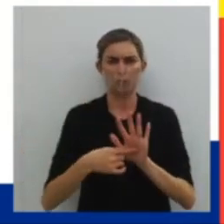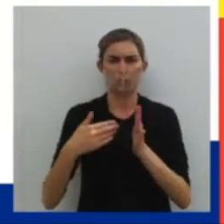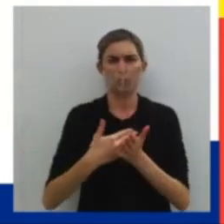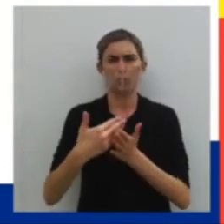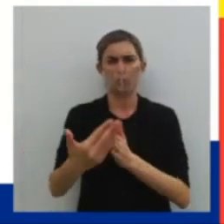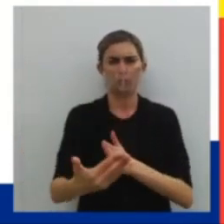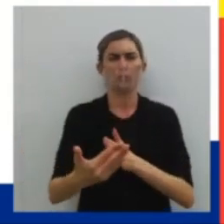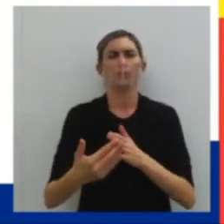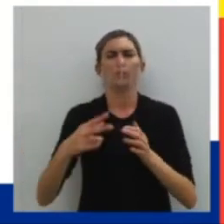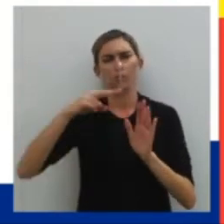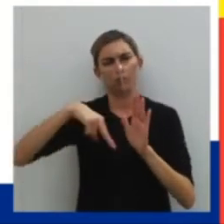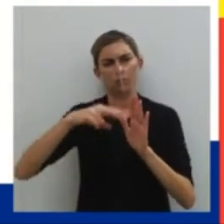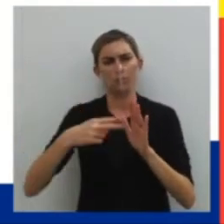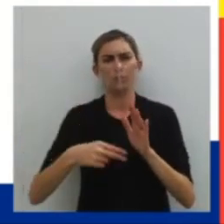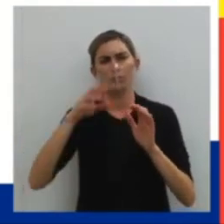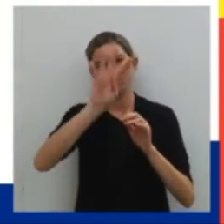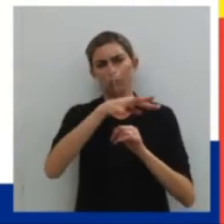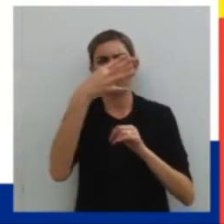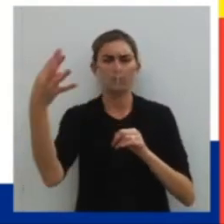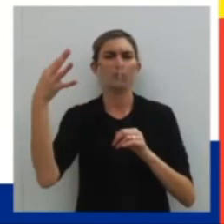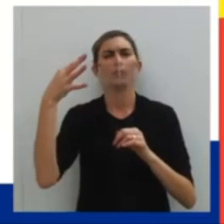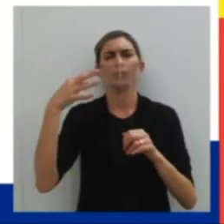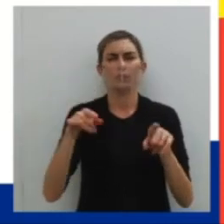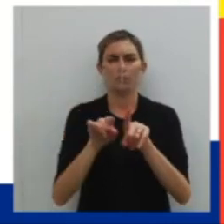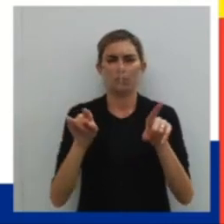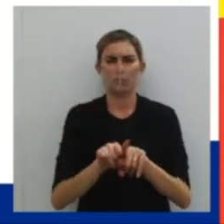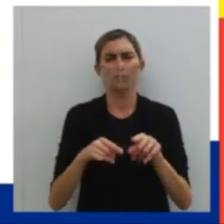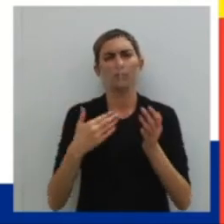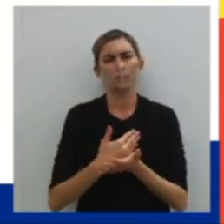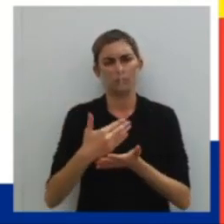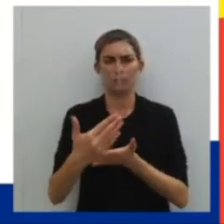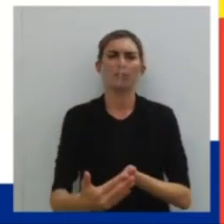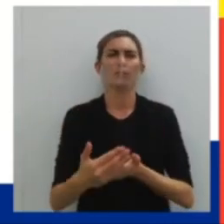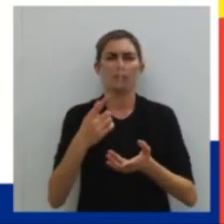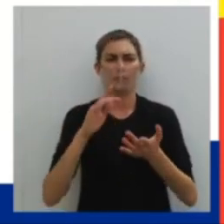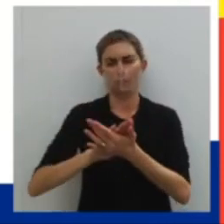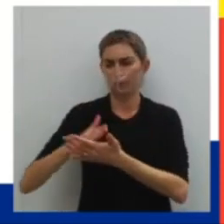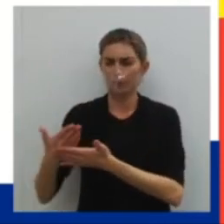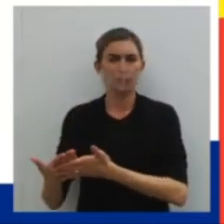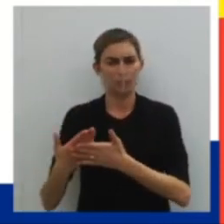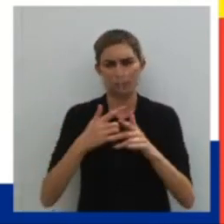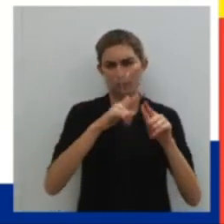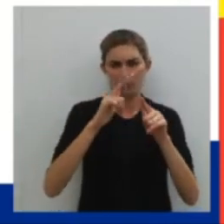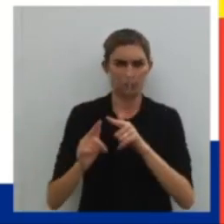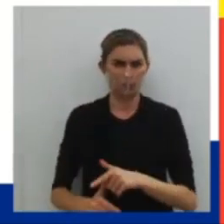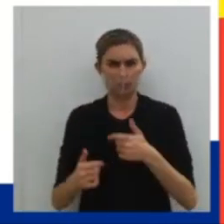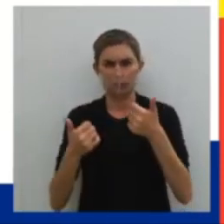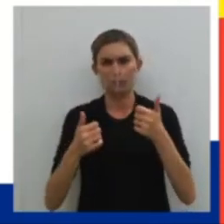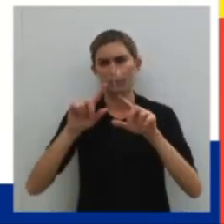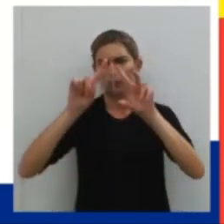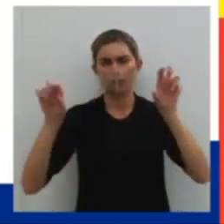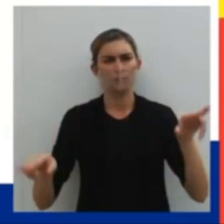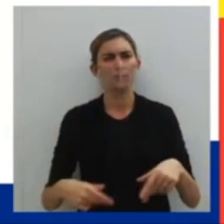partir da leitura de gráficos e também a partir da interpretação de problemas, tá certo? Então,